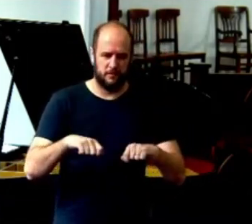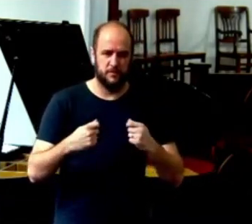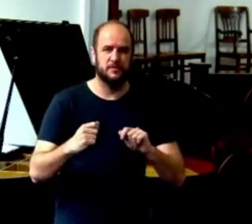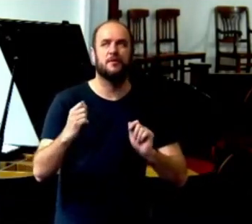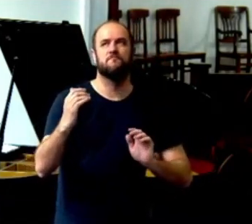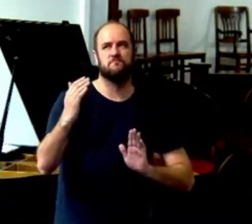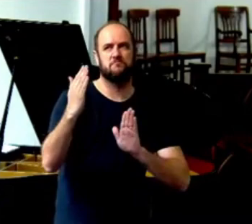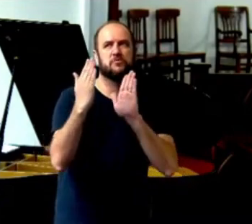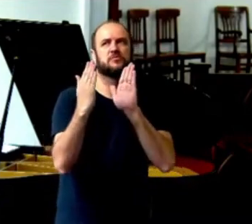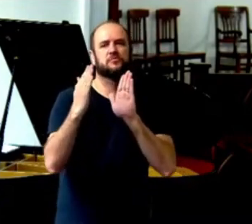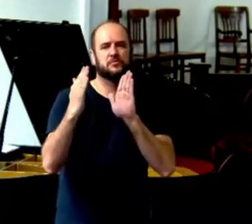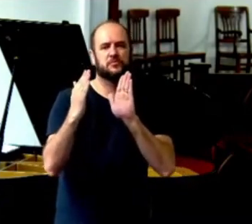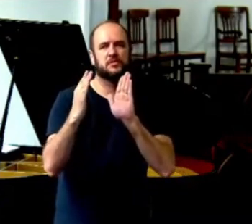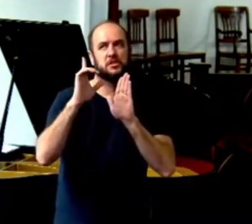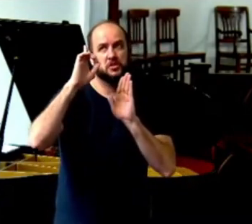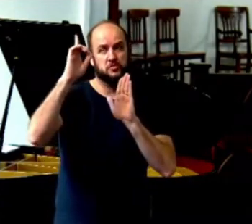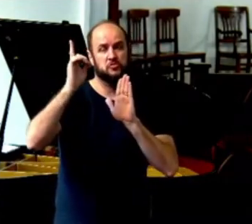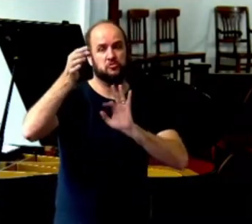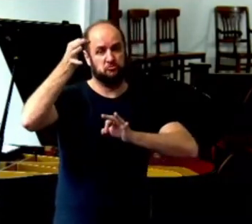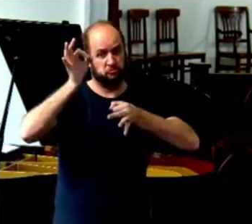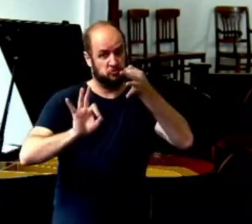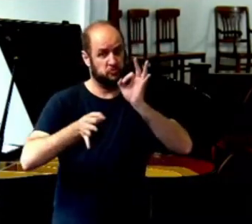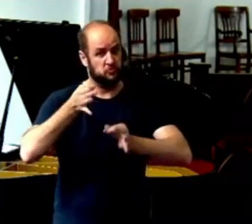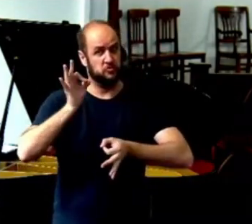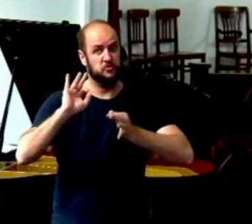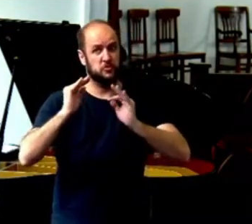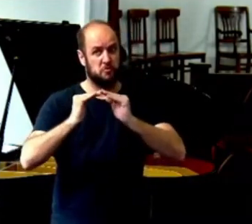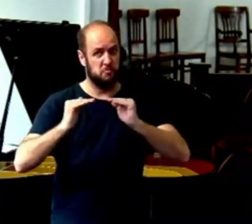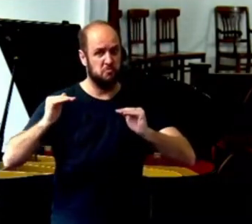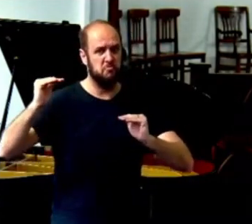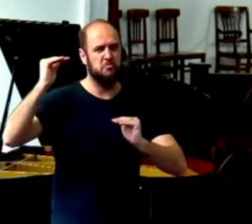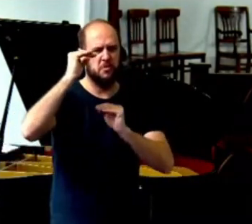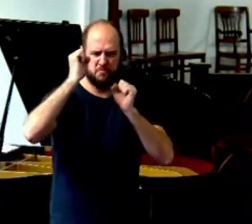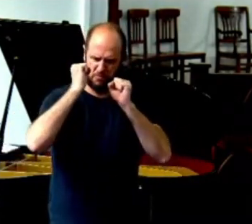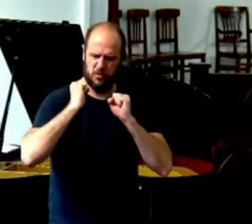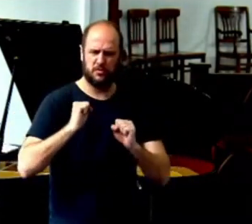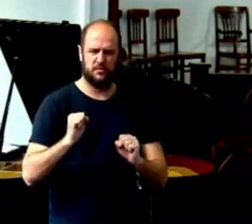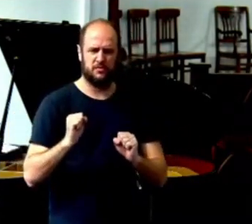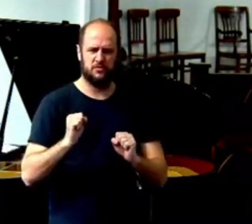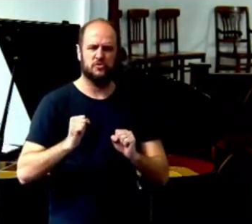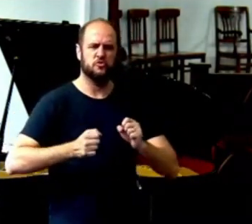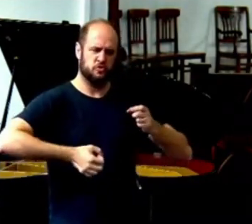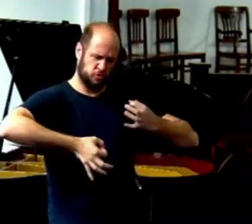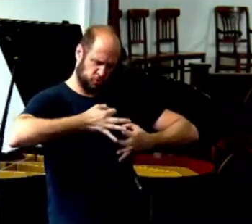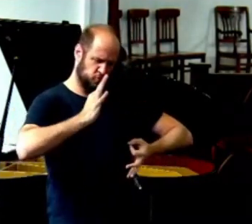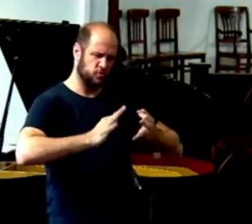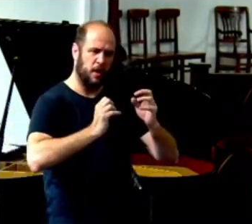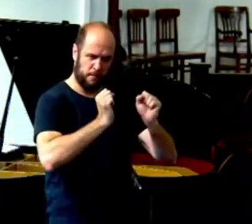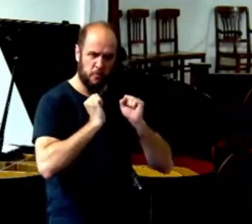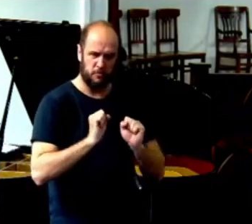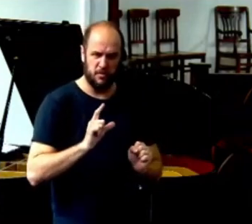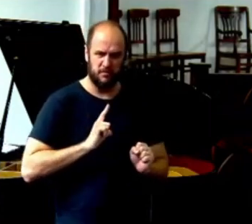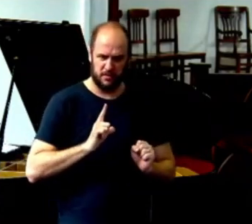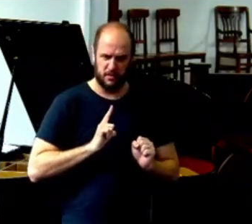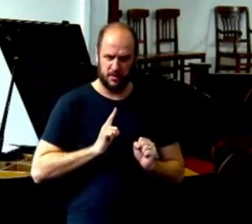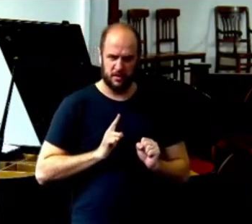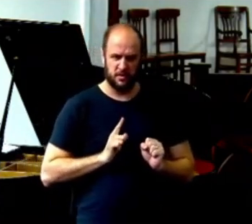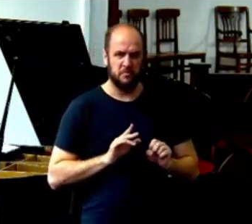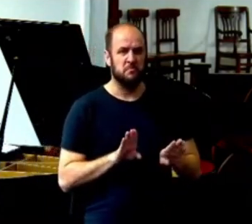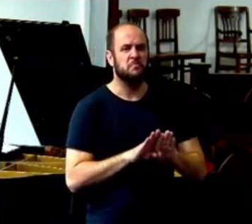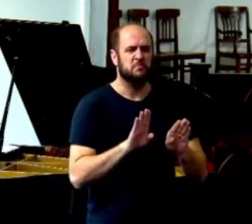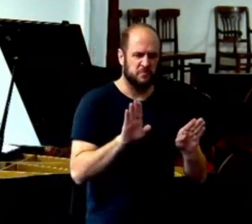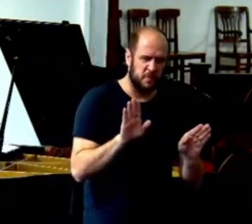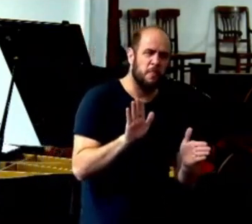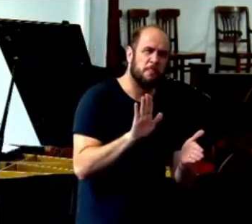encará-lo como juiz supremo, com o poder de não simplesmente julgar, mas